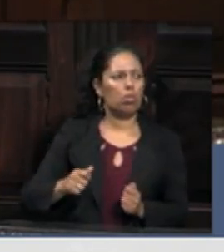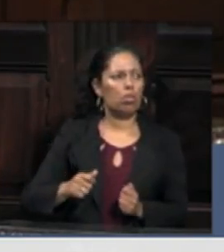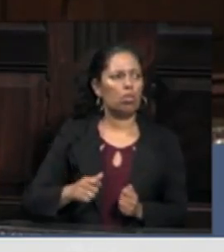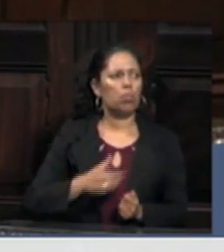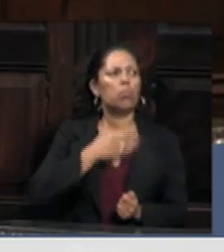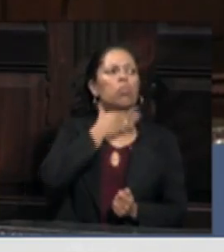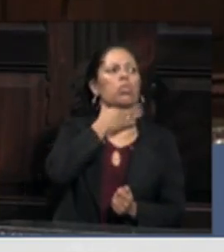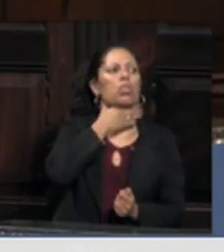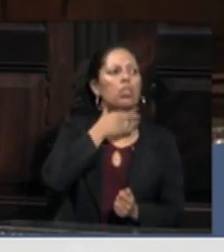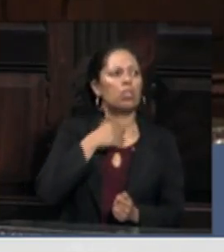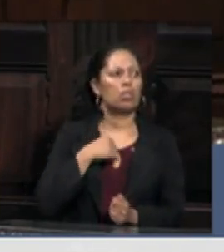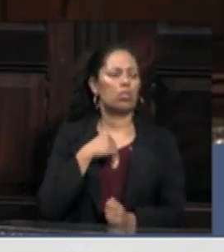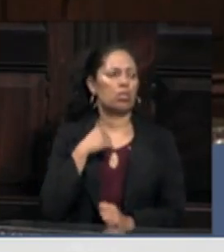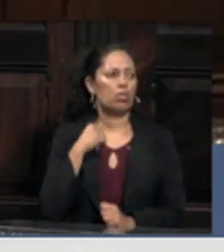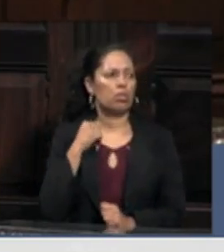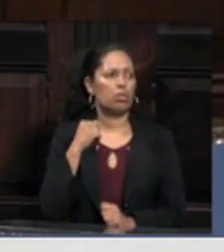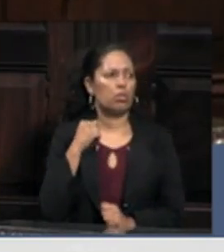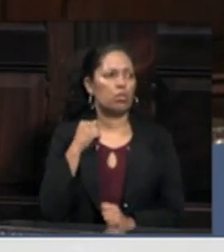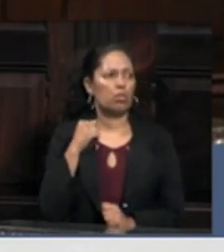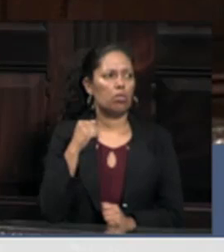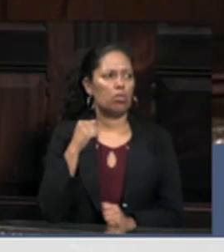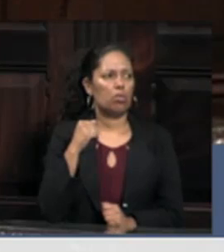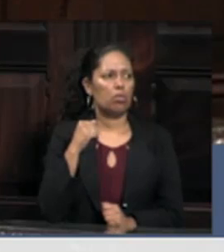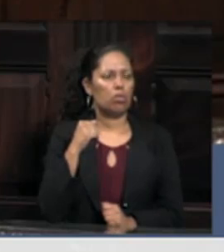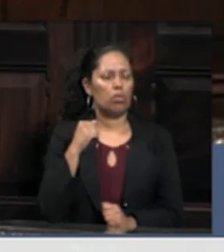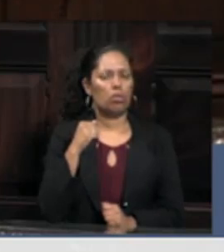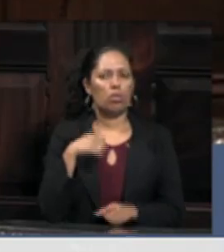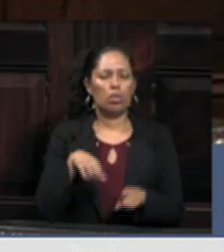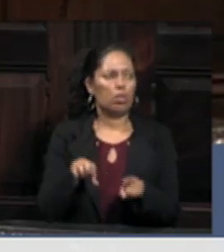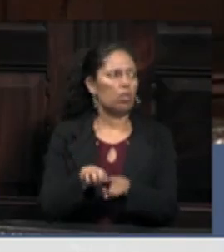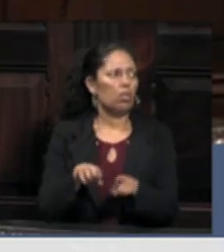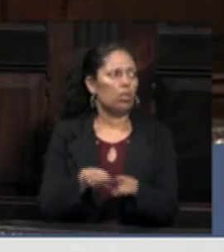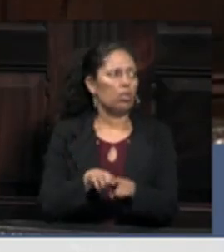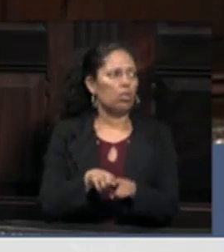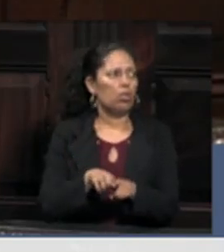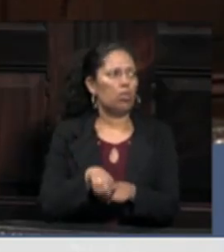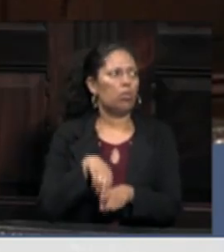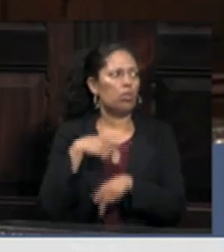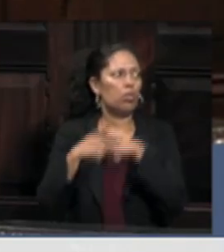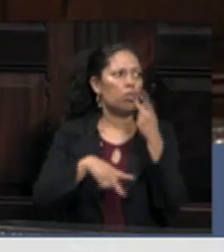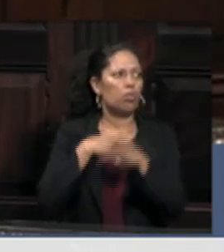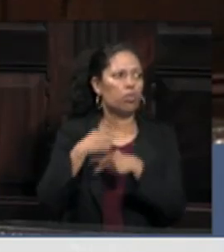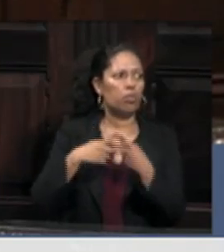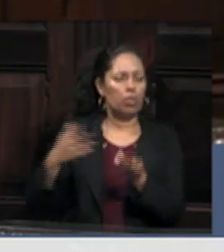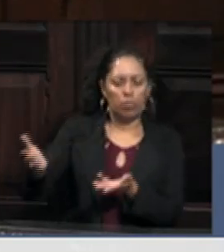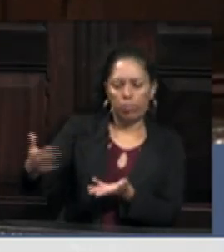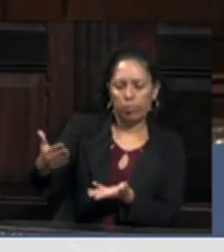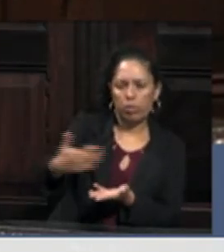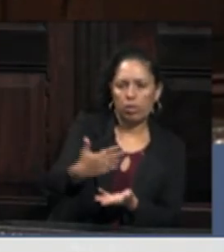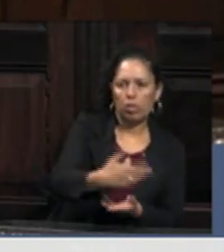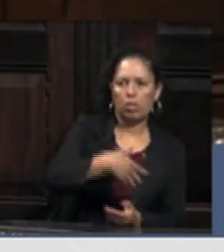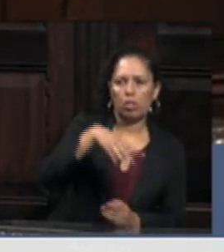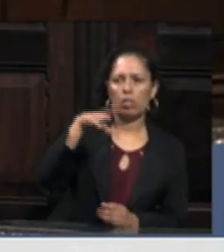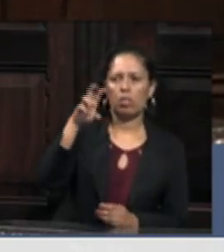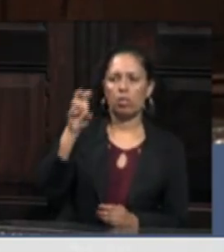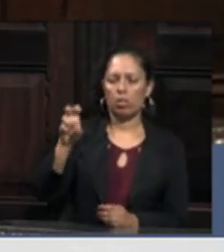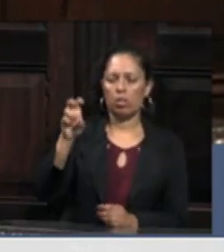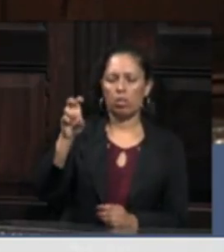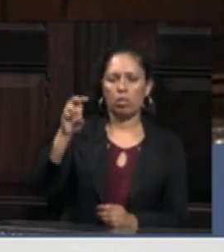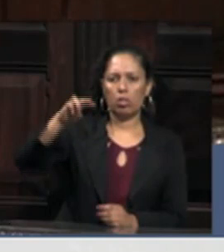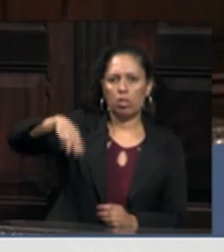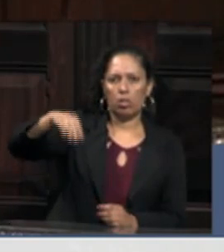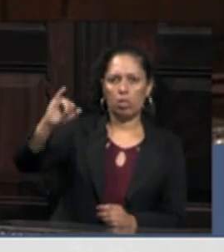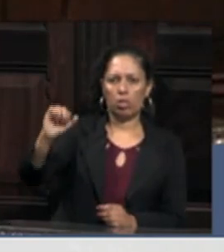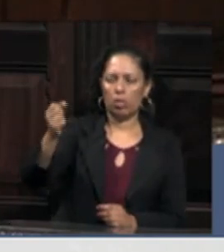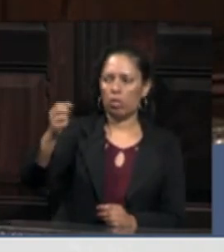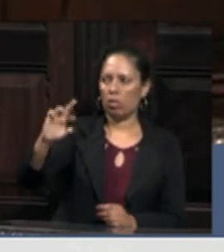Essa lei orçamentária embute uma previsão de arrecadação de cerca de 5 bilhões com o Fundo Estadual